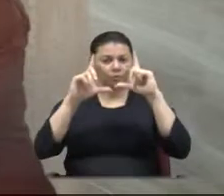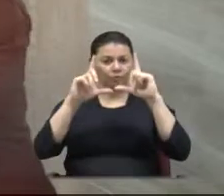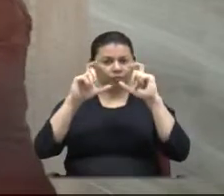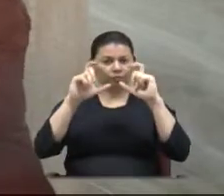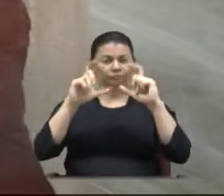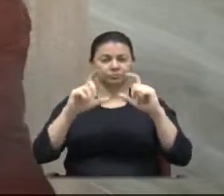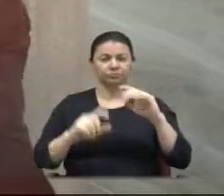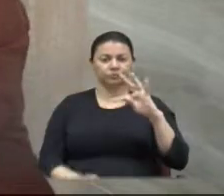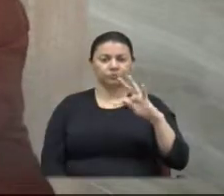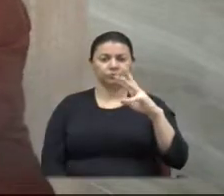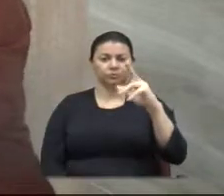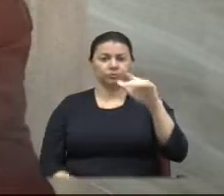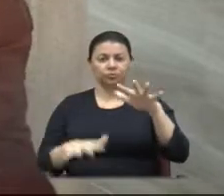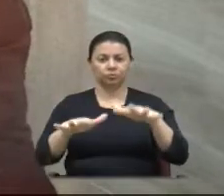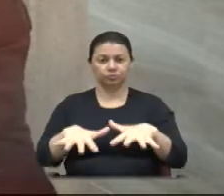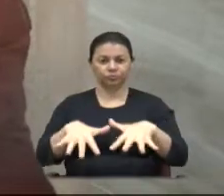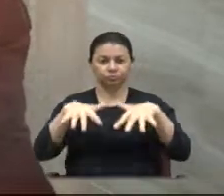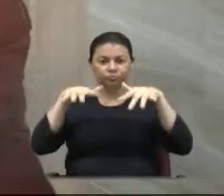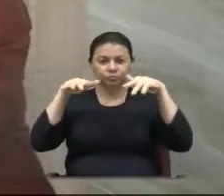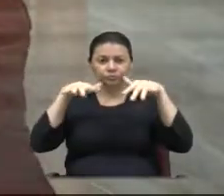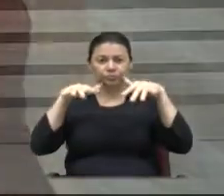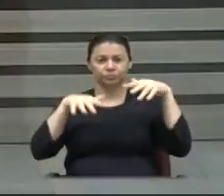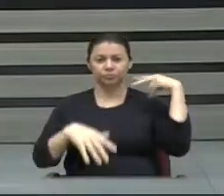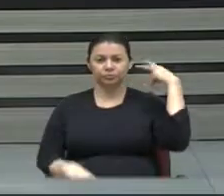parte do nosso